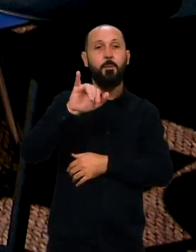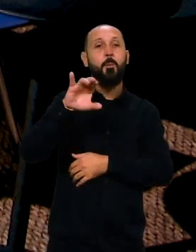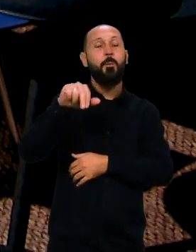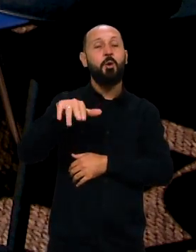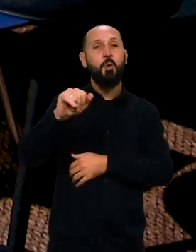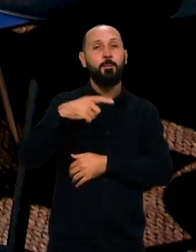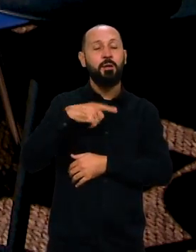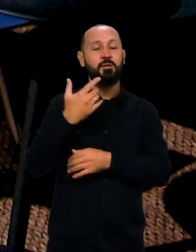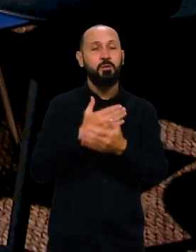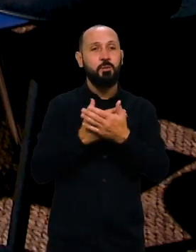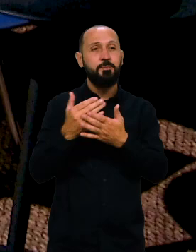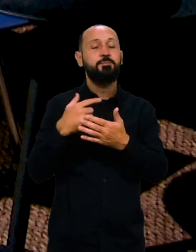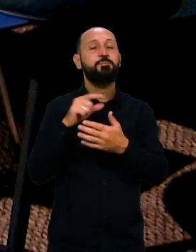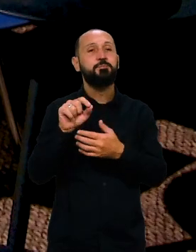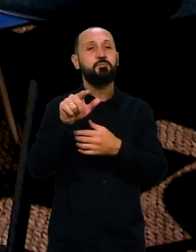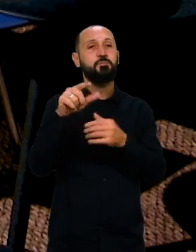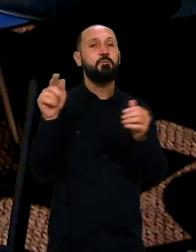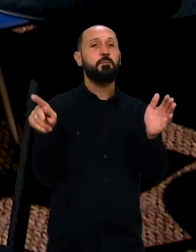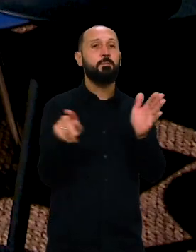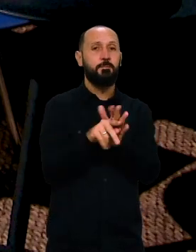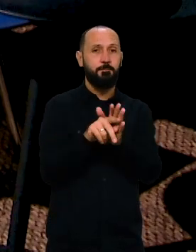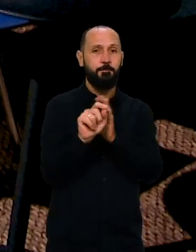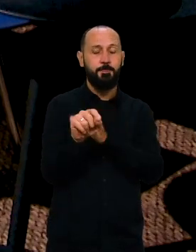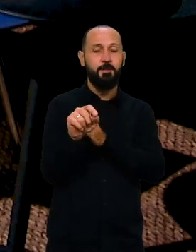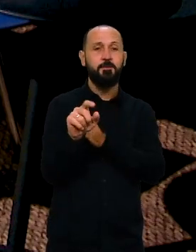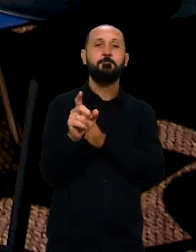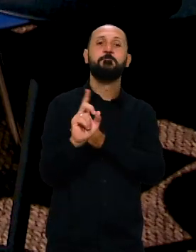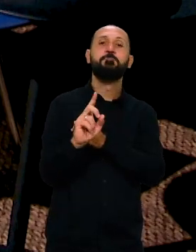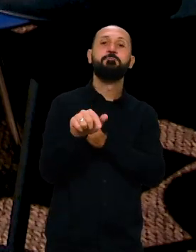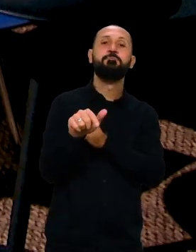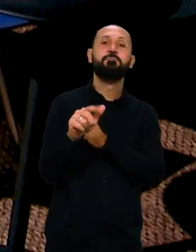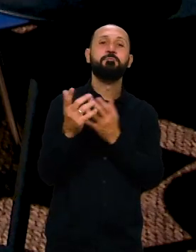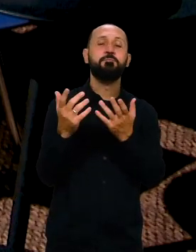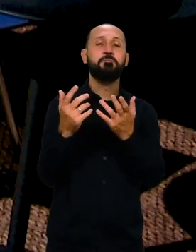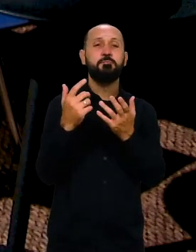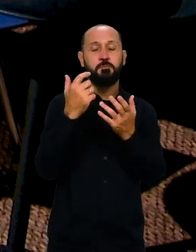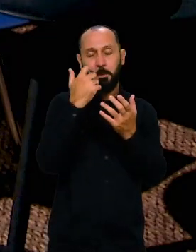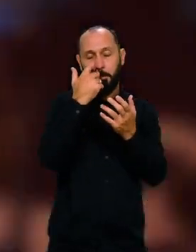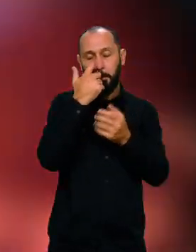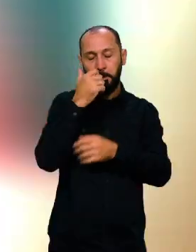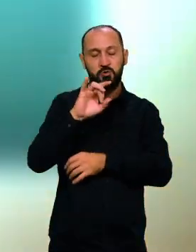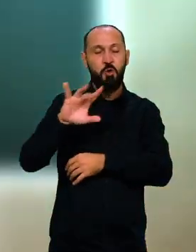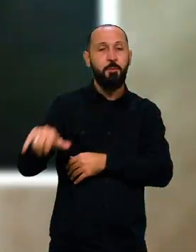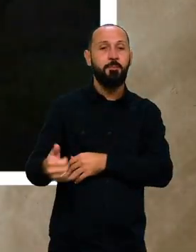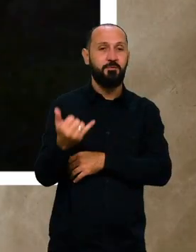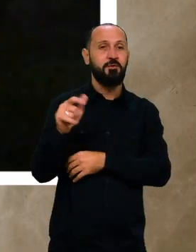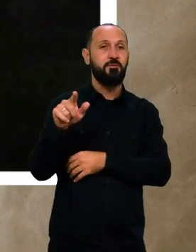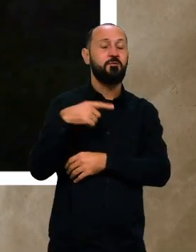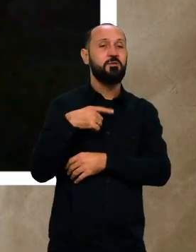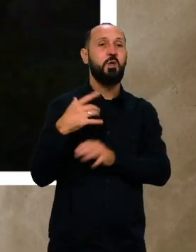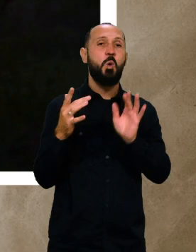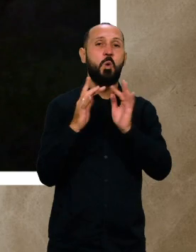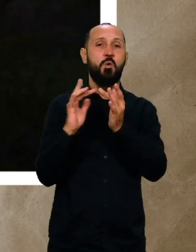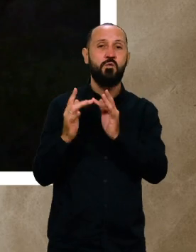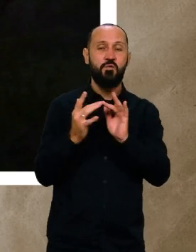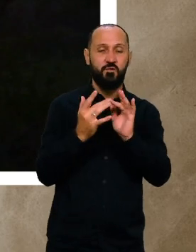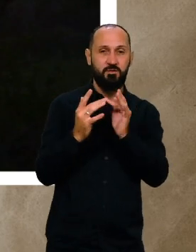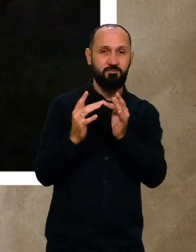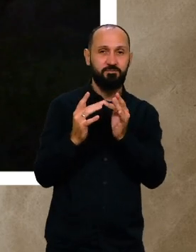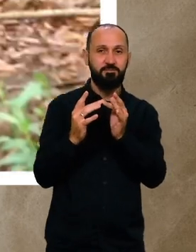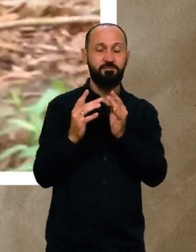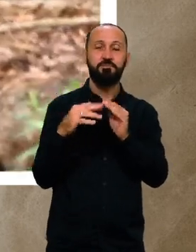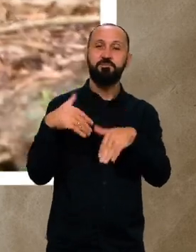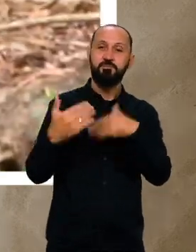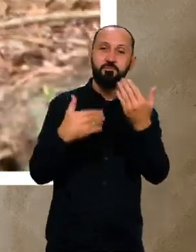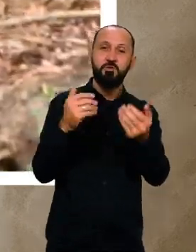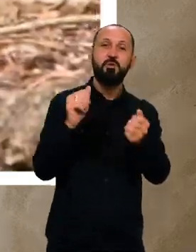cresci sabendo que o bioma, ele é um ser vivo, que ele te abraça e que você como ser humano, você não está lá para usufruir daquilo, você está lá